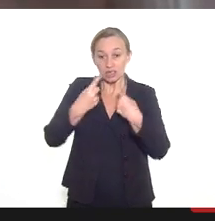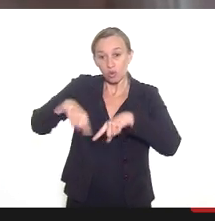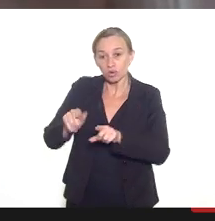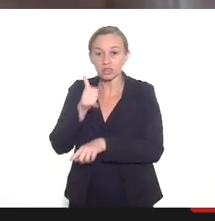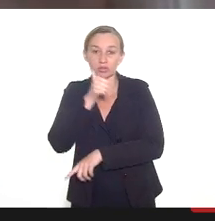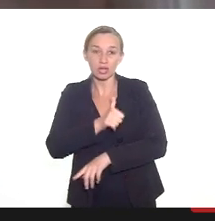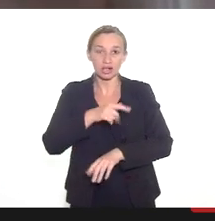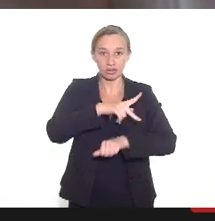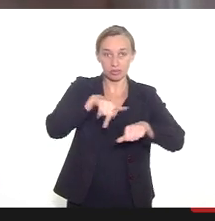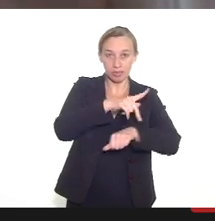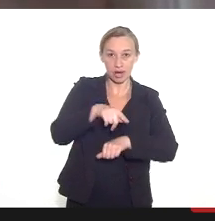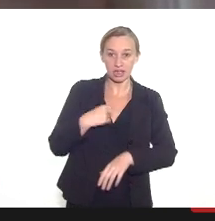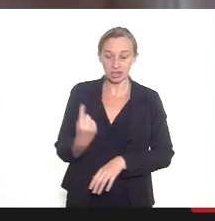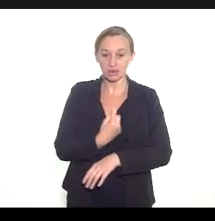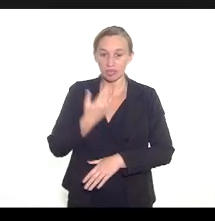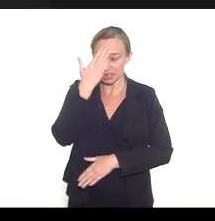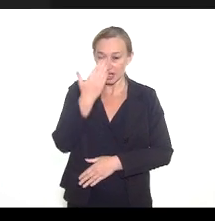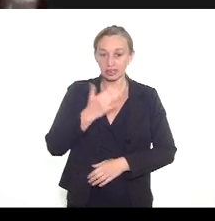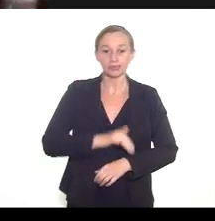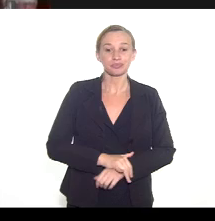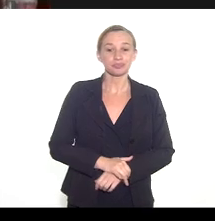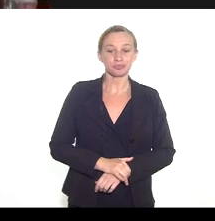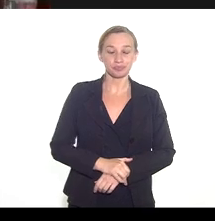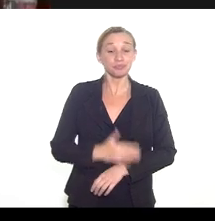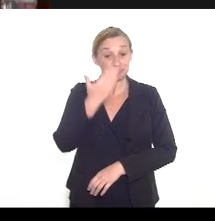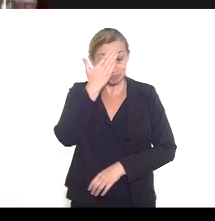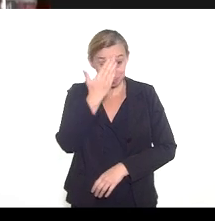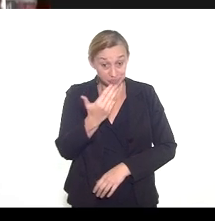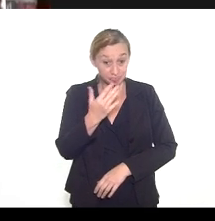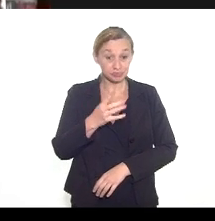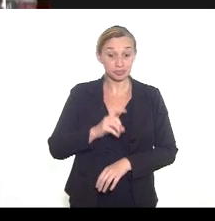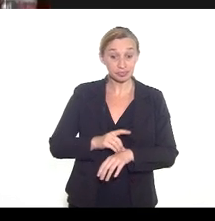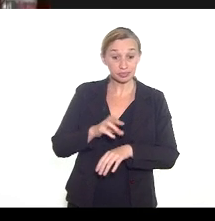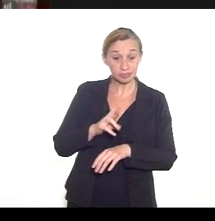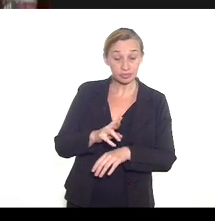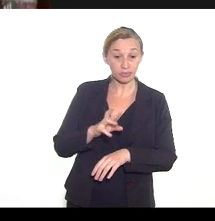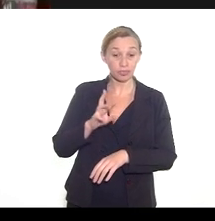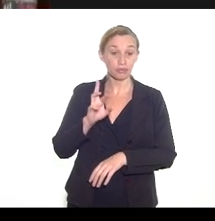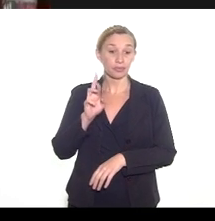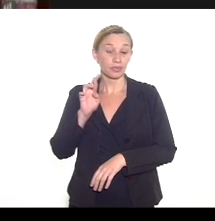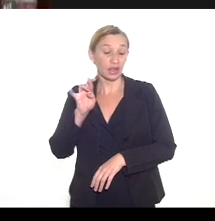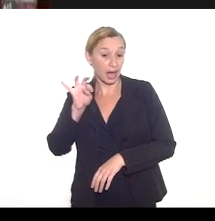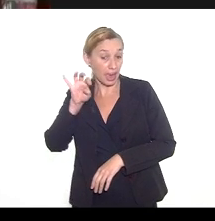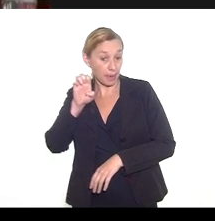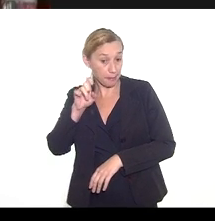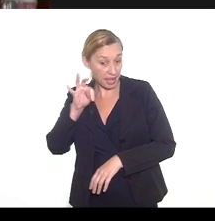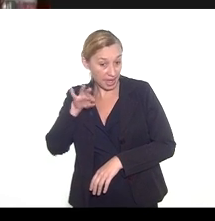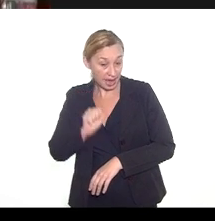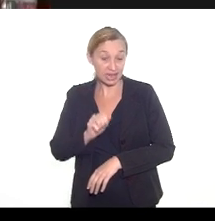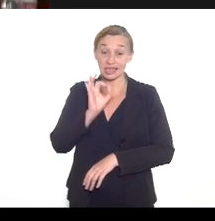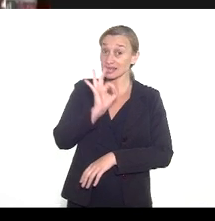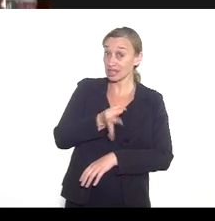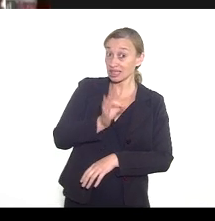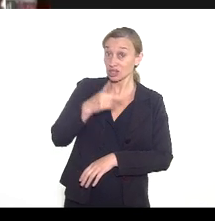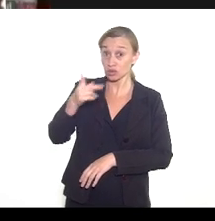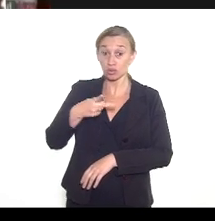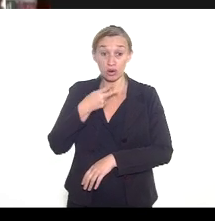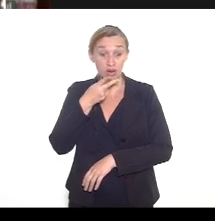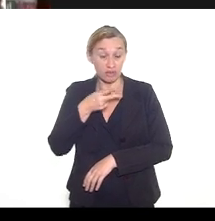do nosso país. Obrigada. Obrigada, doutora Rebeca. Com certeza, as suas contribuições